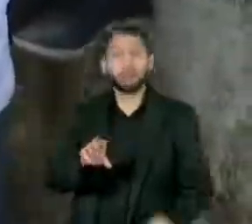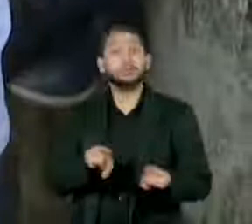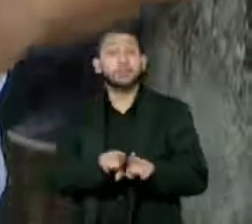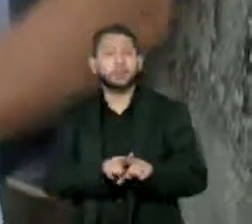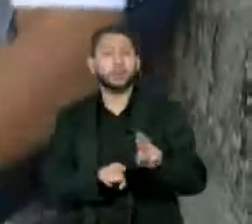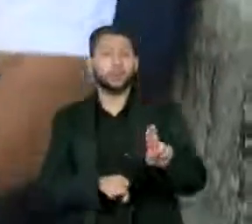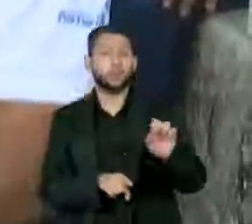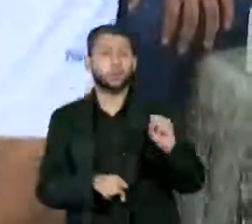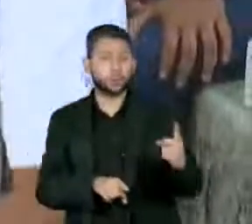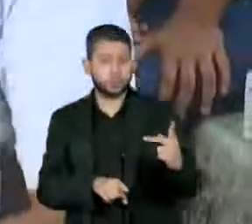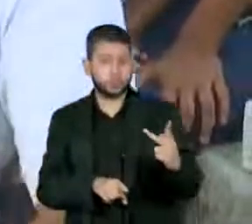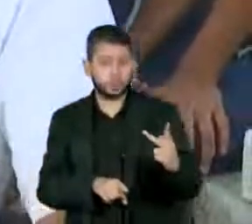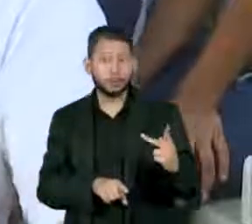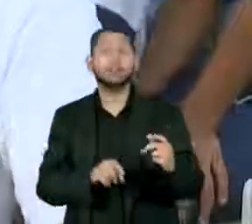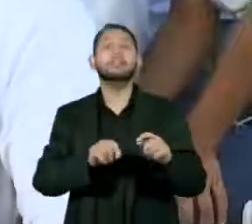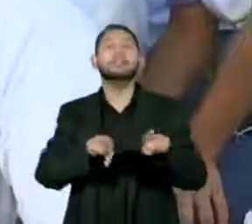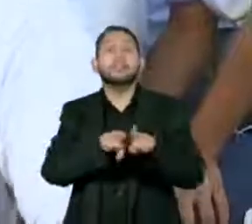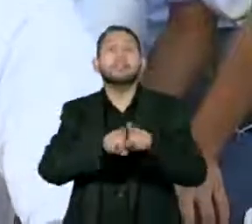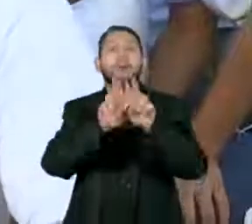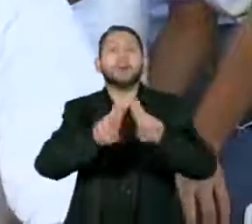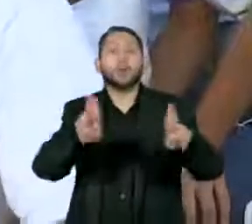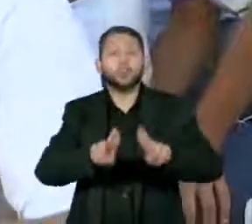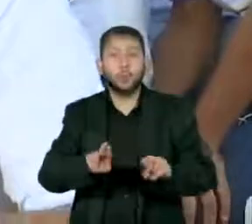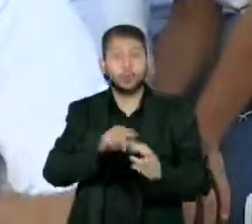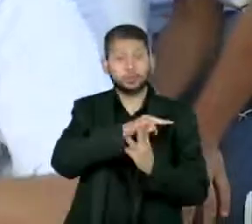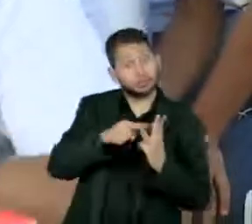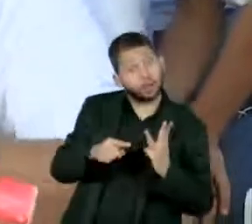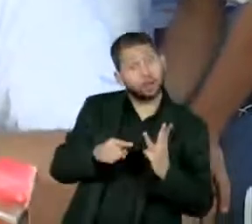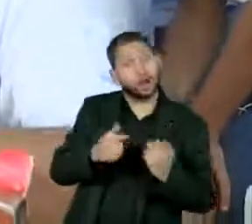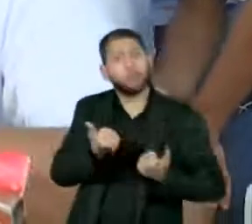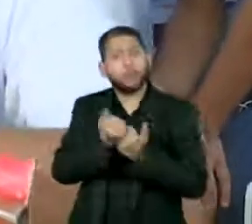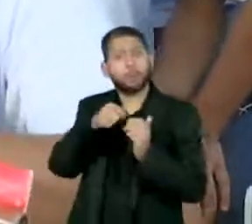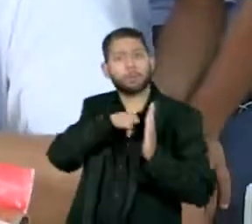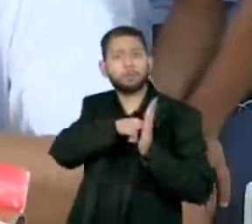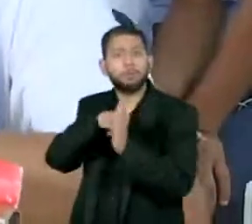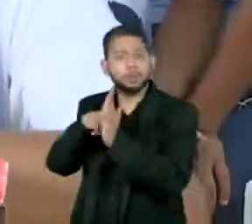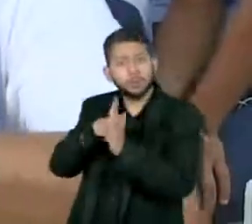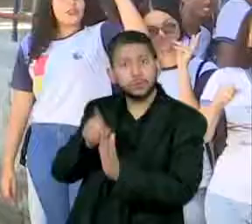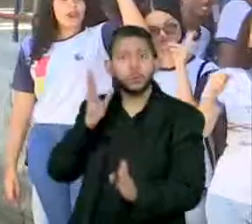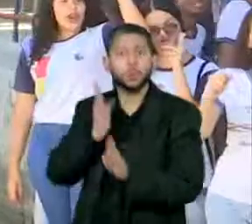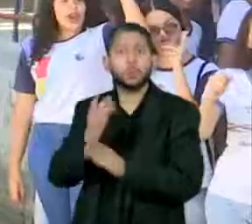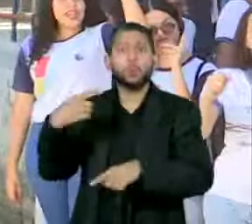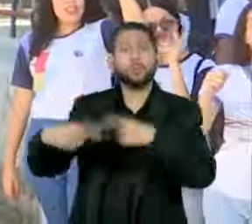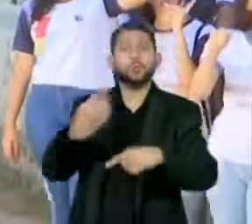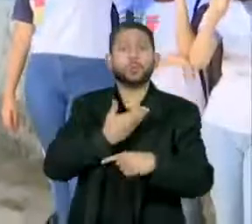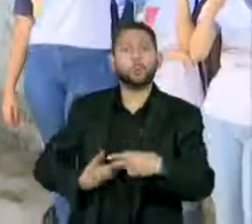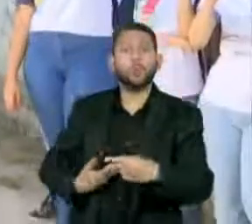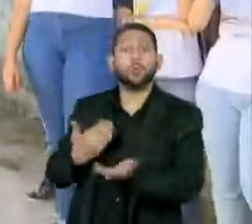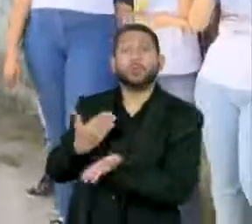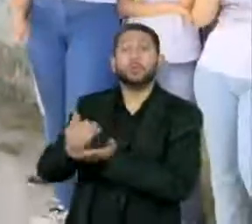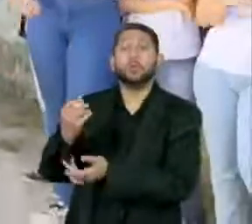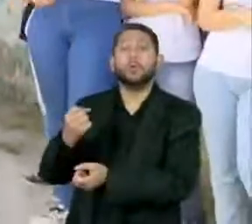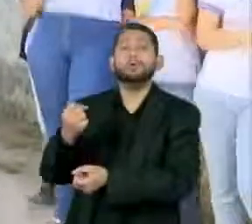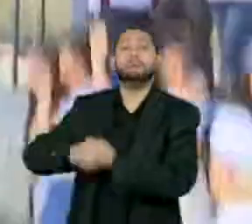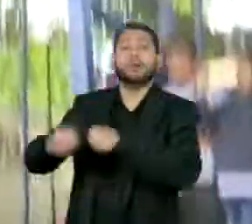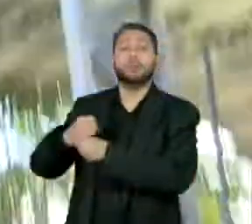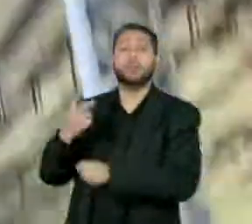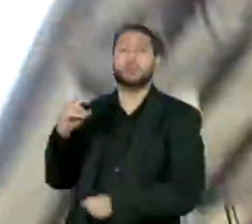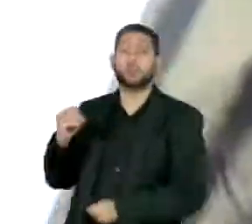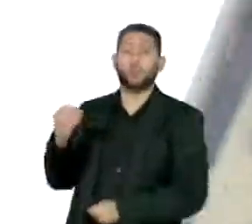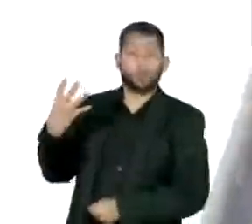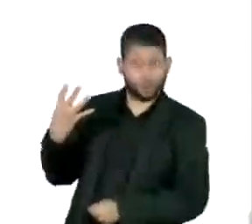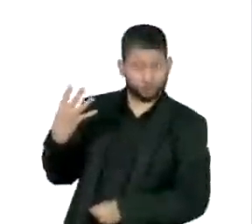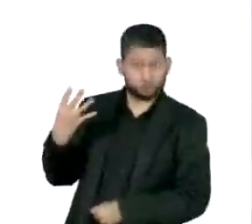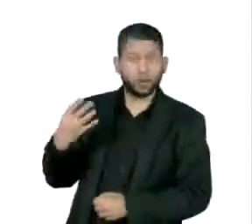São Paulo e o Instituto Natura, analisou esta política pública adotada no estado desde 2004, quando as aulas passaram